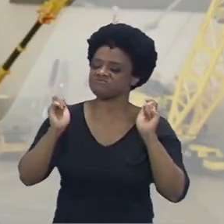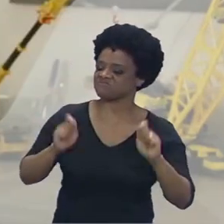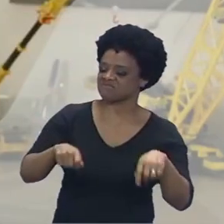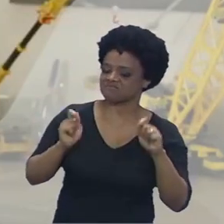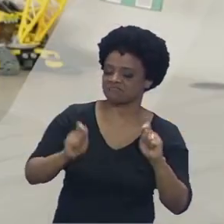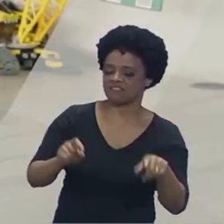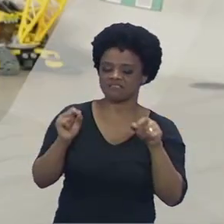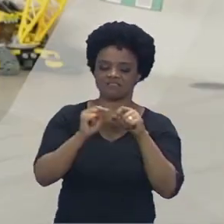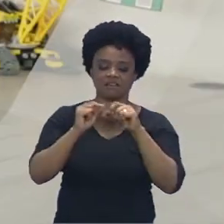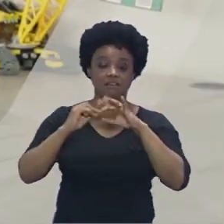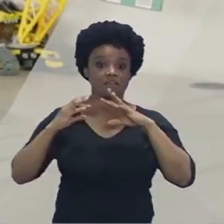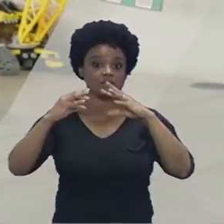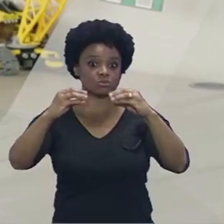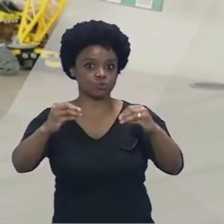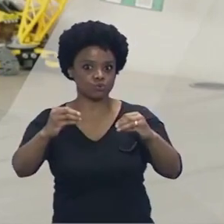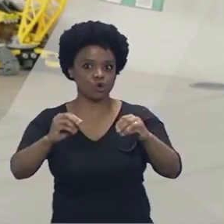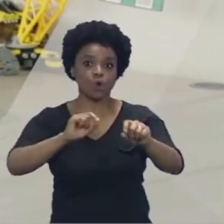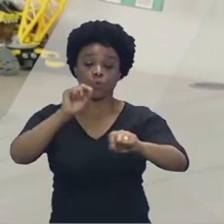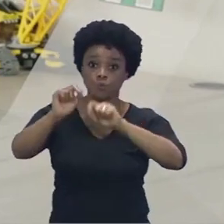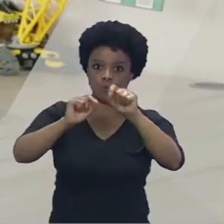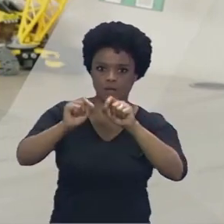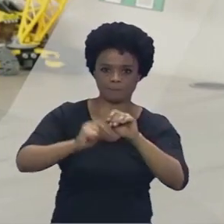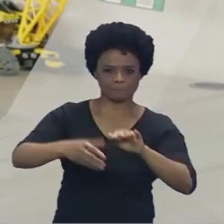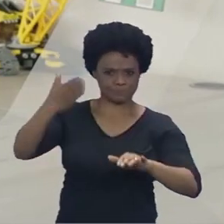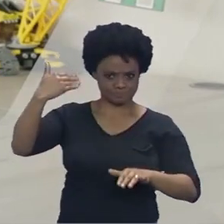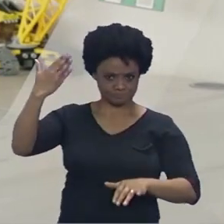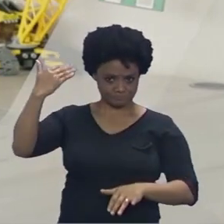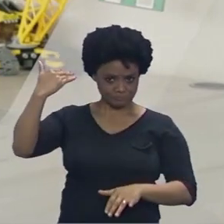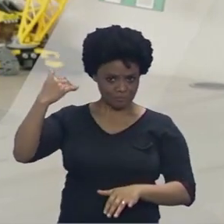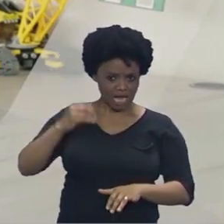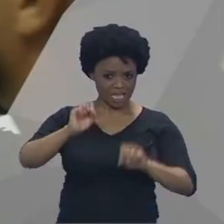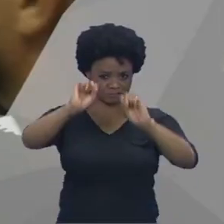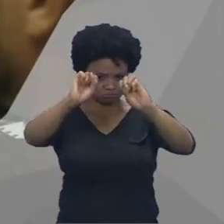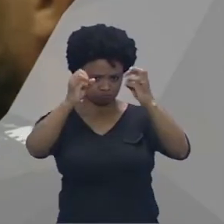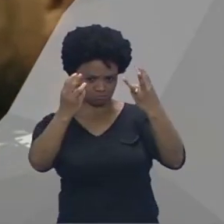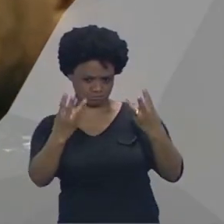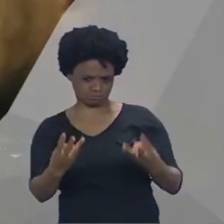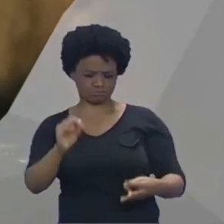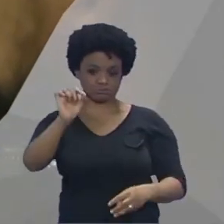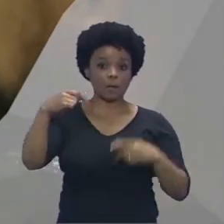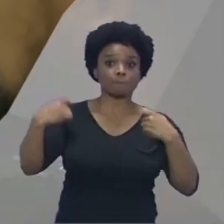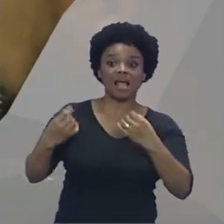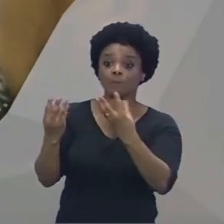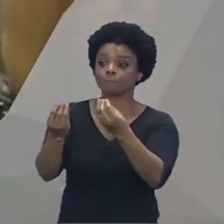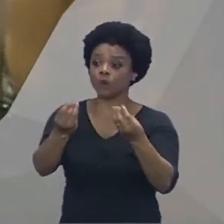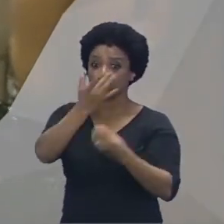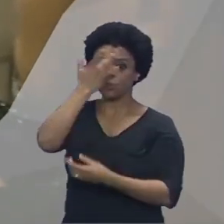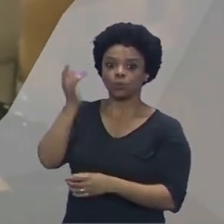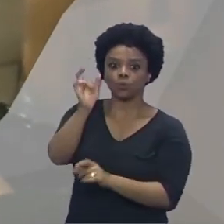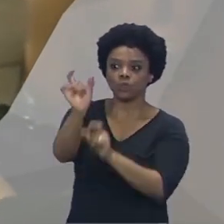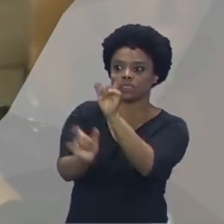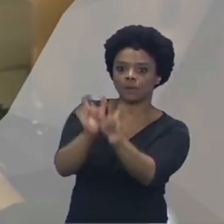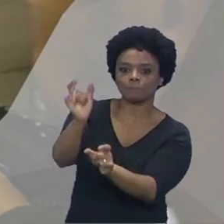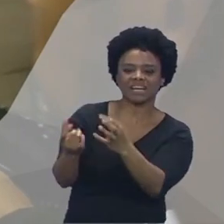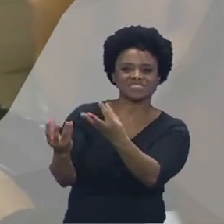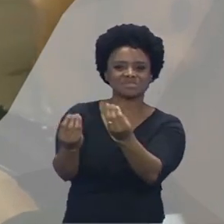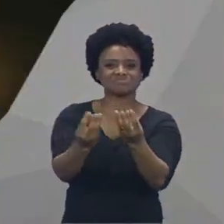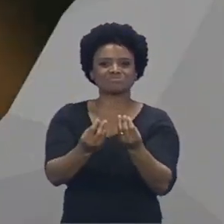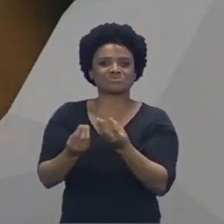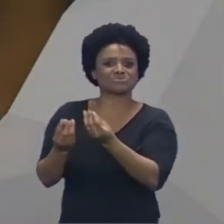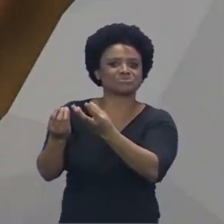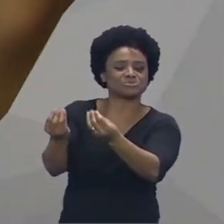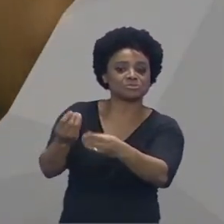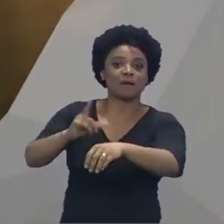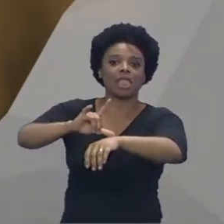para trabalhar, demandava grandes equipes e muito tempo. O coordenador Rogério trabalha com Edgar na